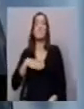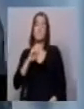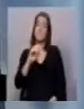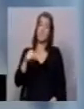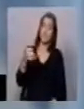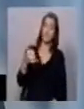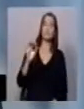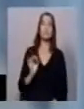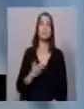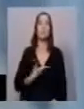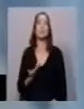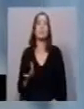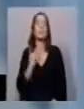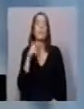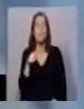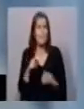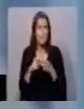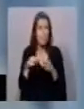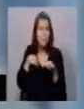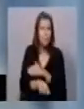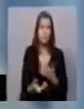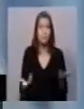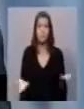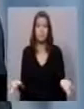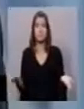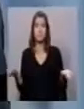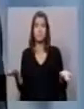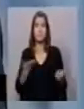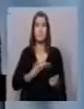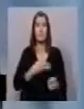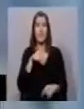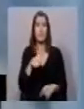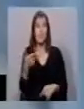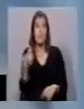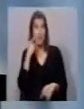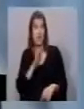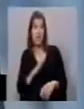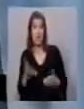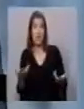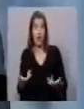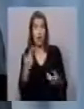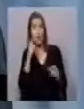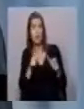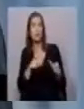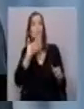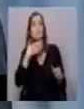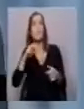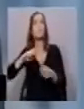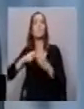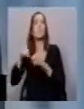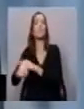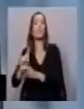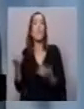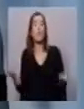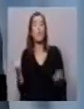déficit. Mas o déficit é um problema de fundo? Não, o déficit contestado. Quando está, digamos, controlado, não é um problema de fundo. Porque, por